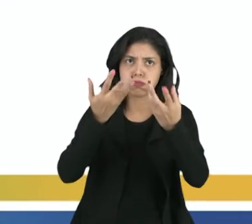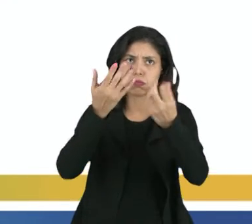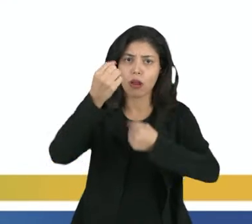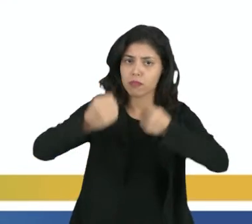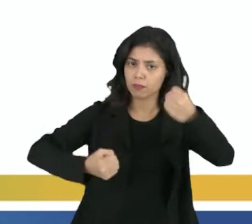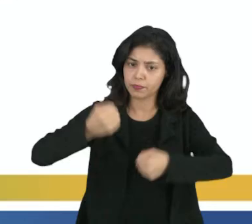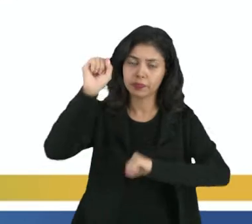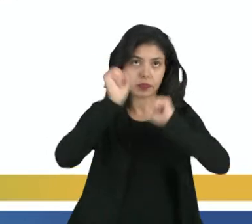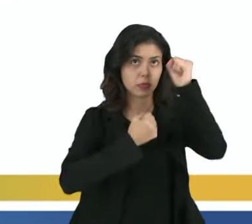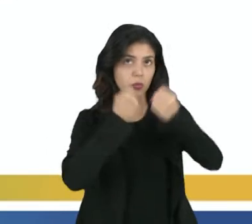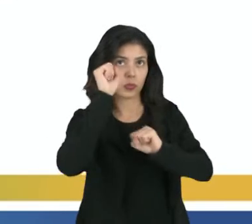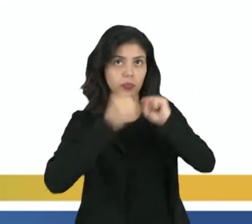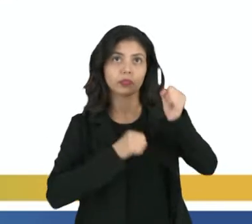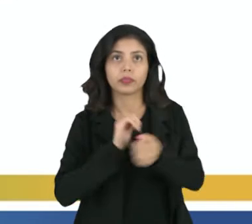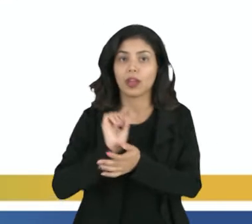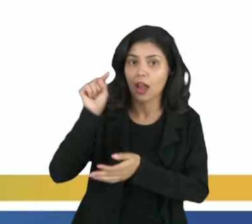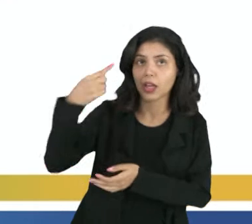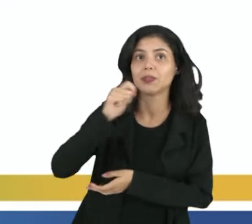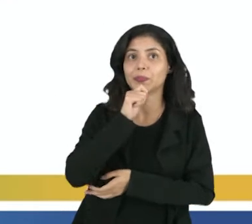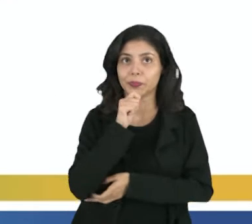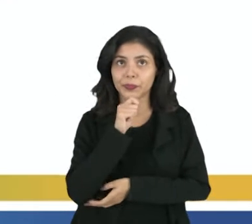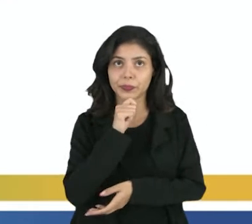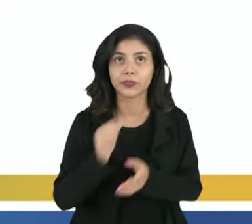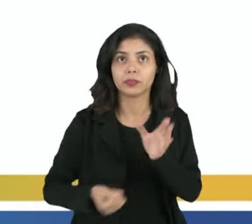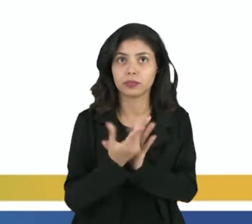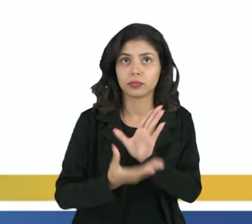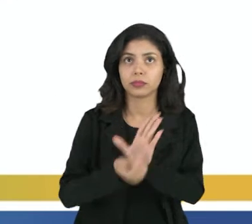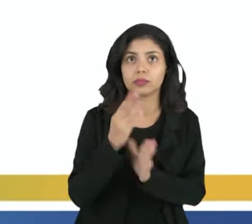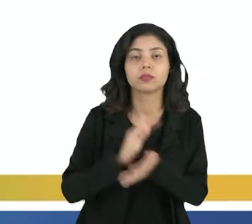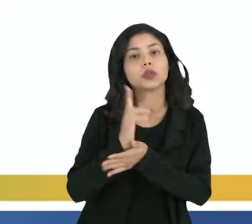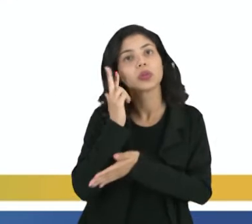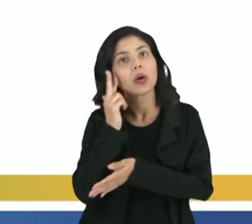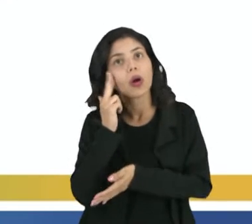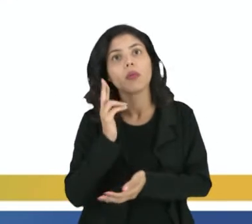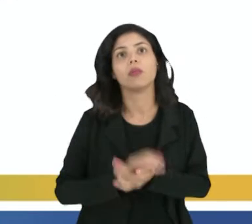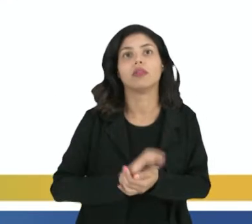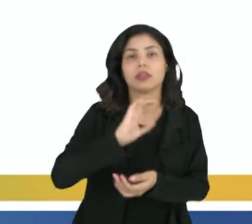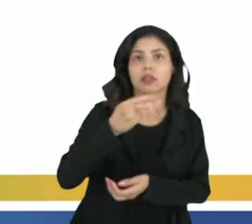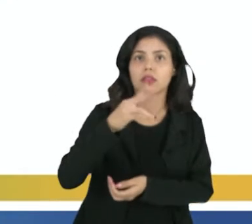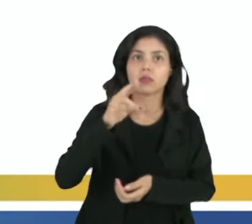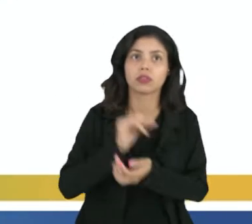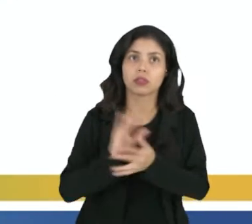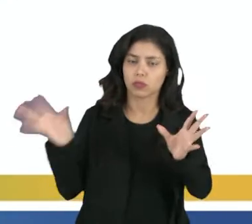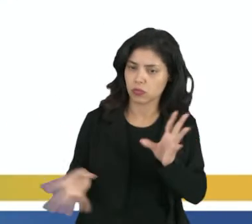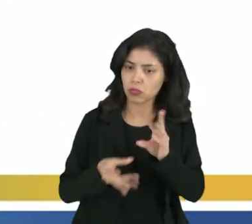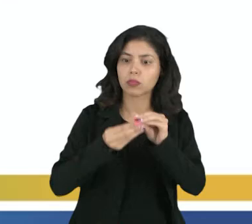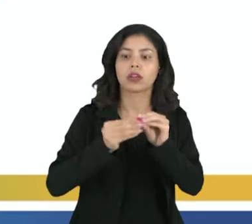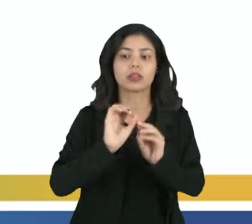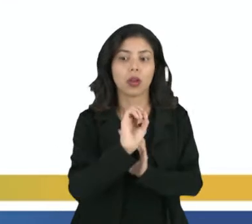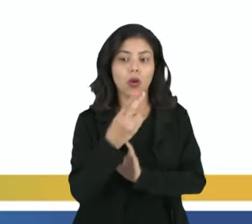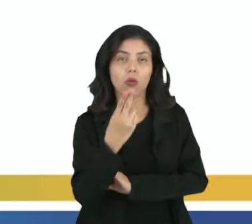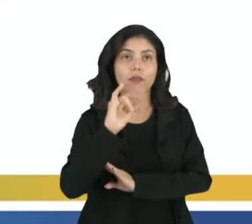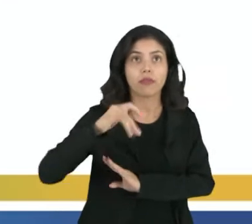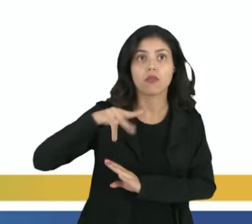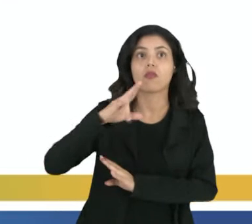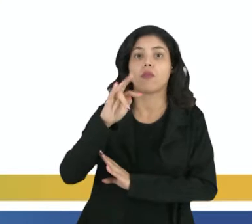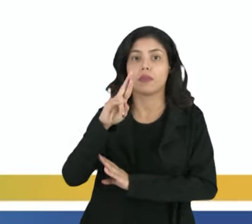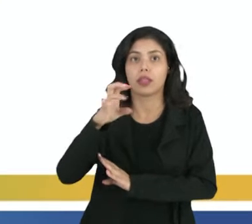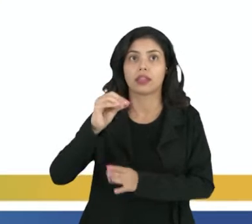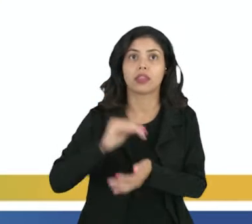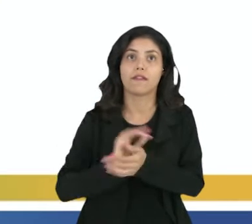em veículos ou indústrias além dos produtos normais A combustão completa e incompleta